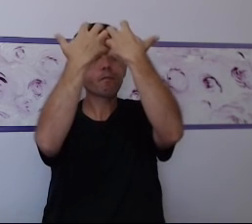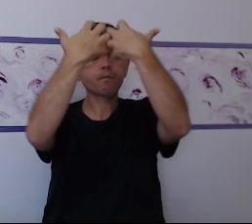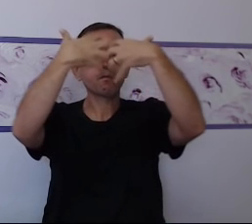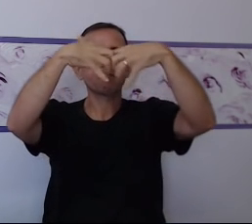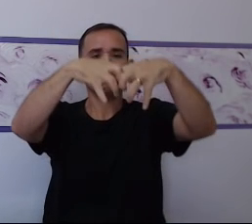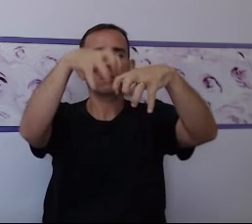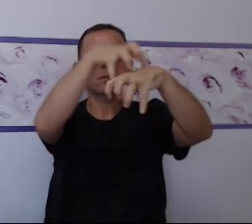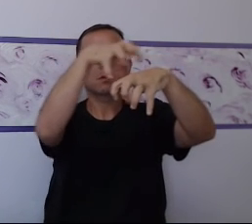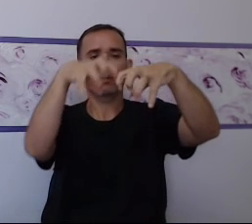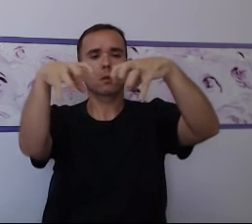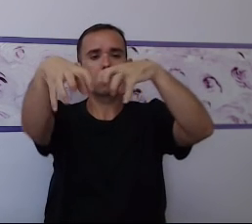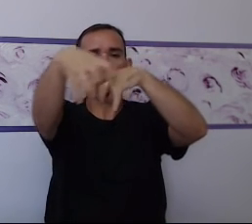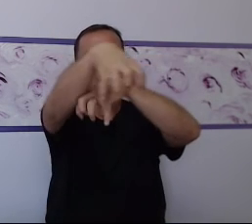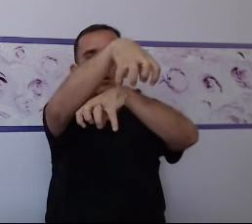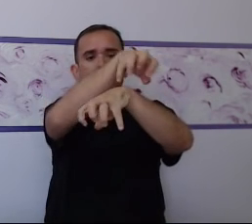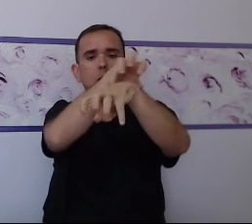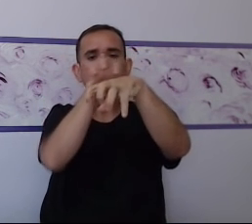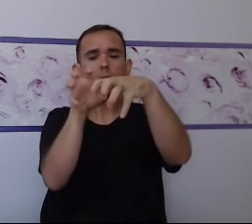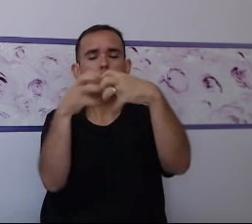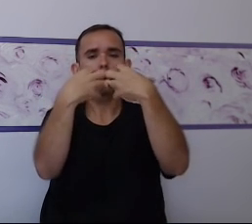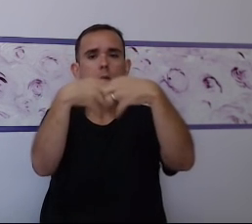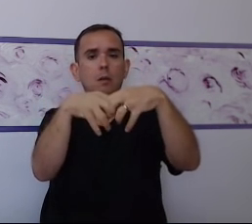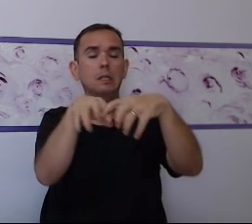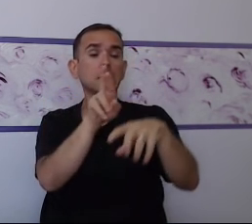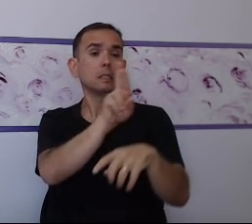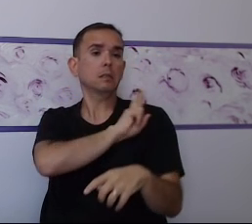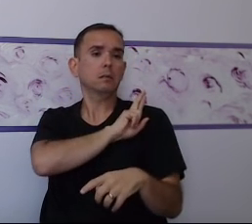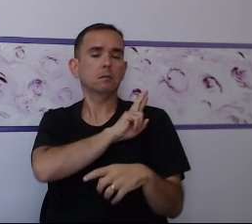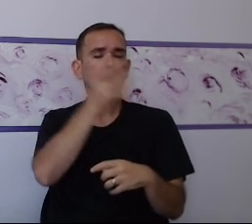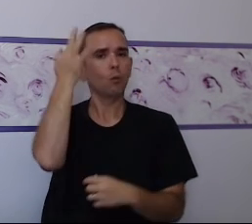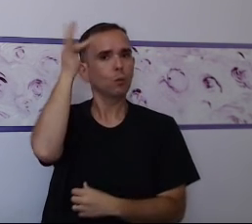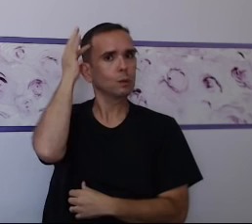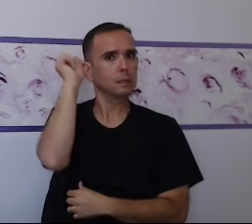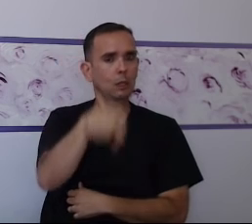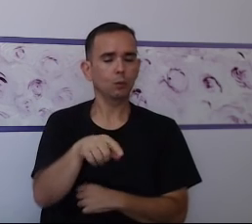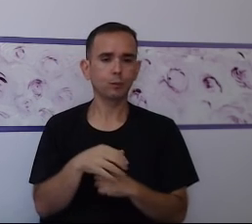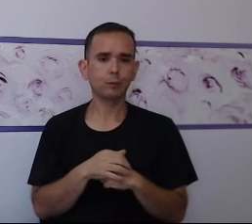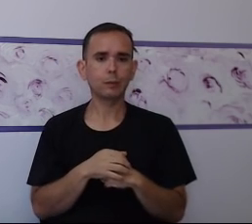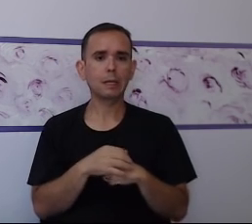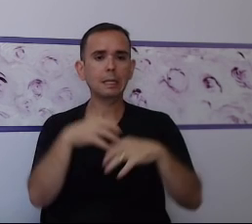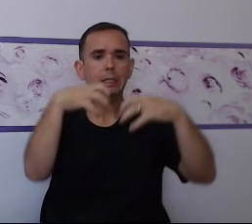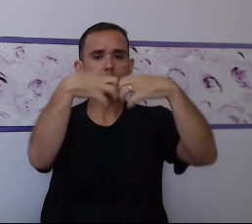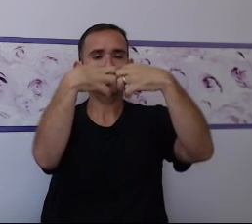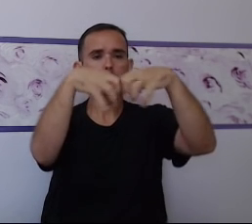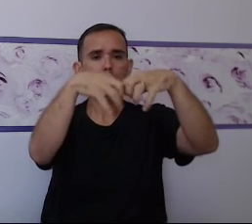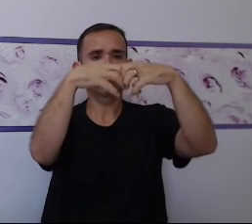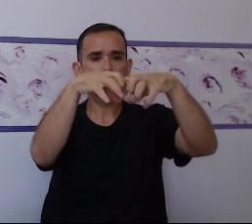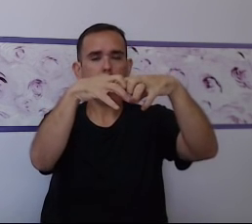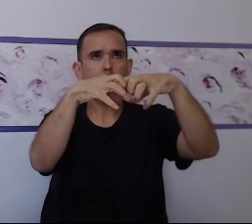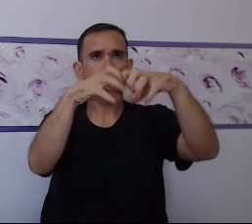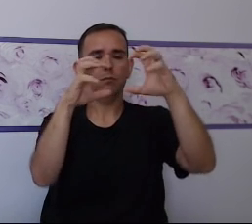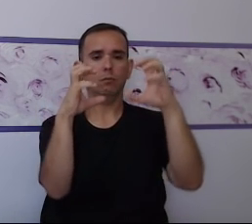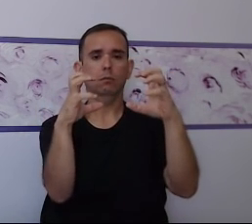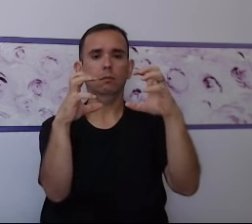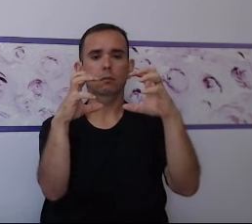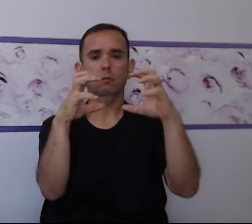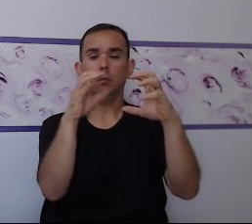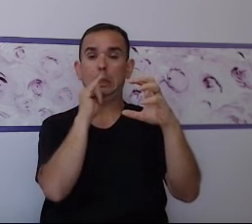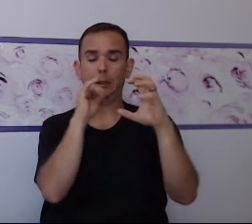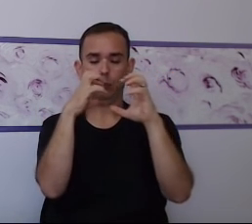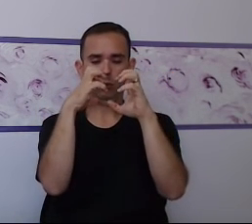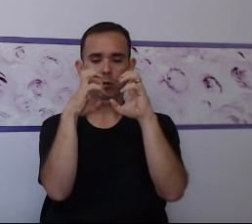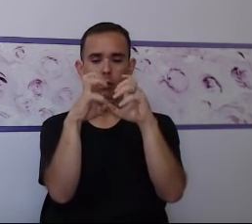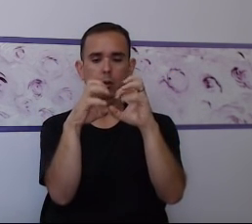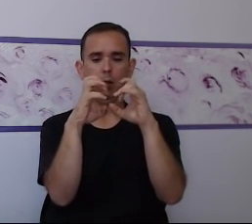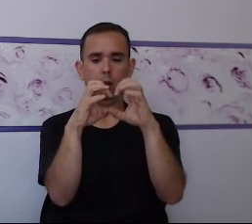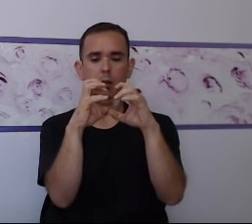supor, nós temos áreas cerebrais responsáveis por funções. Então, nós temos o lobo temporal, vamos supor que tem